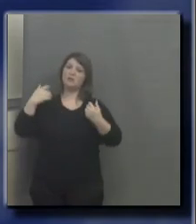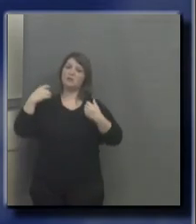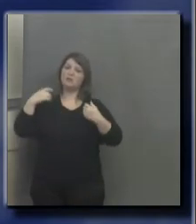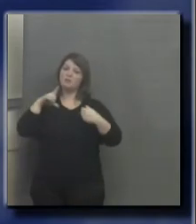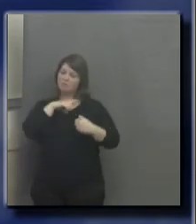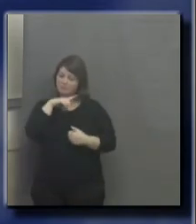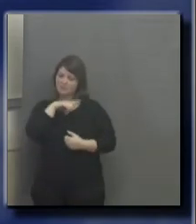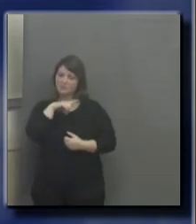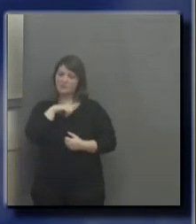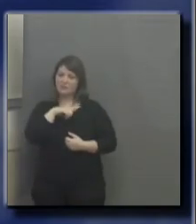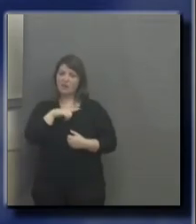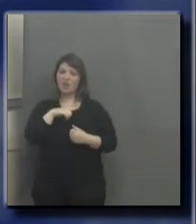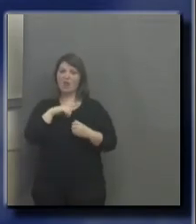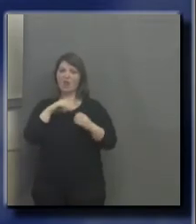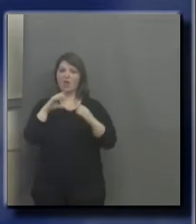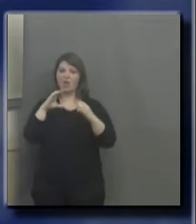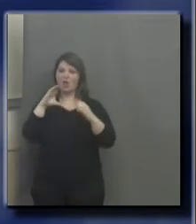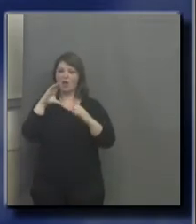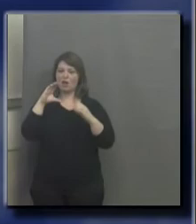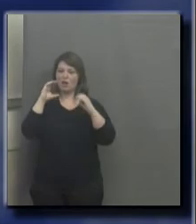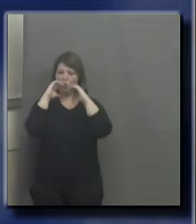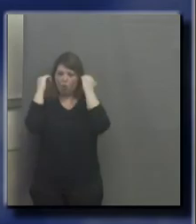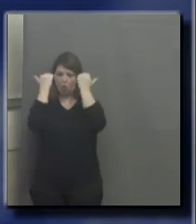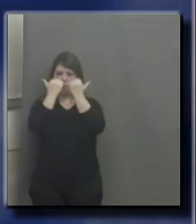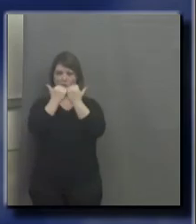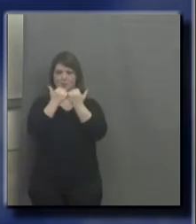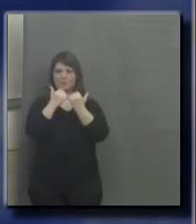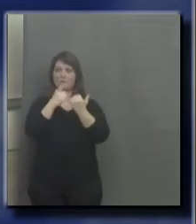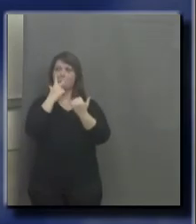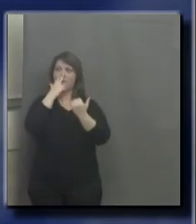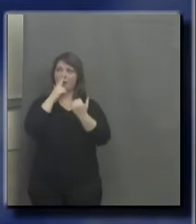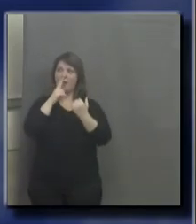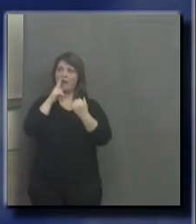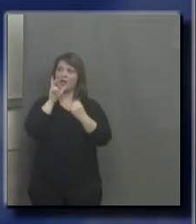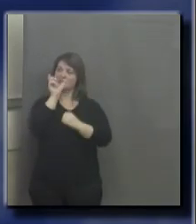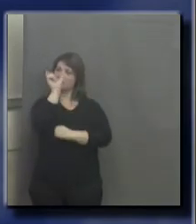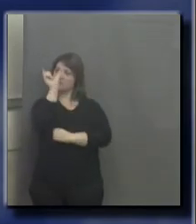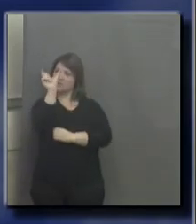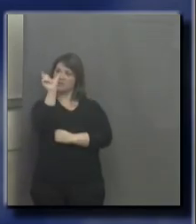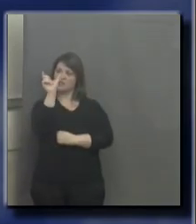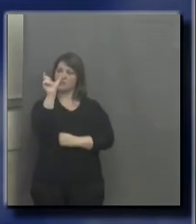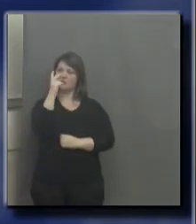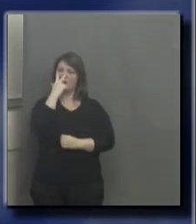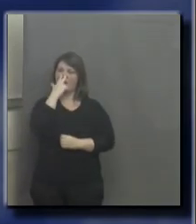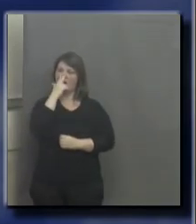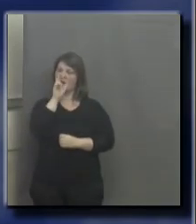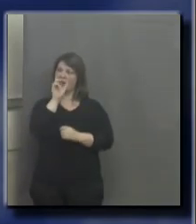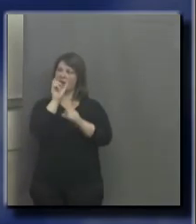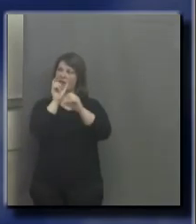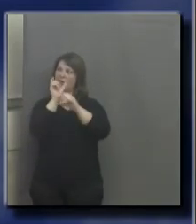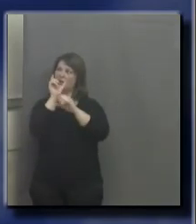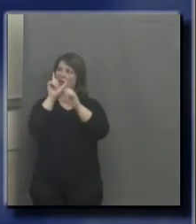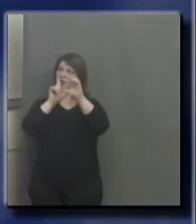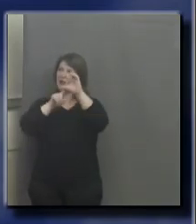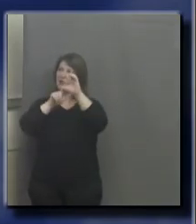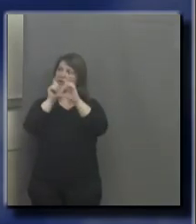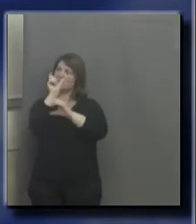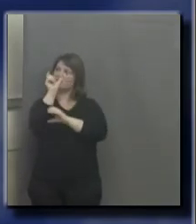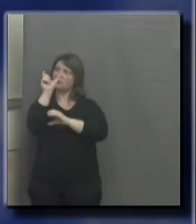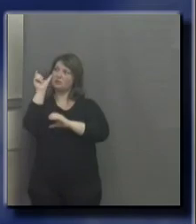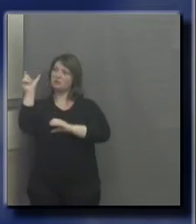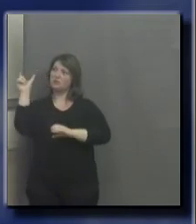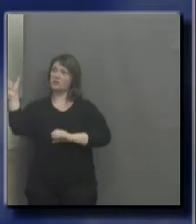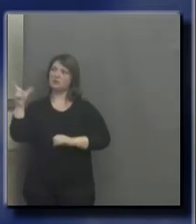comissão, que tem aquela sigla ali, que é uma sopa de letrinhas, né? A Comissão Intersetorial de Recursos